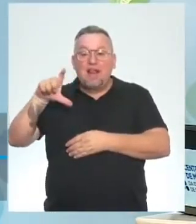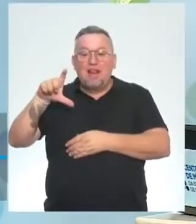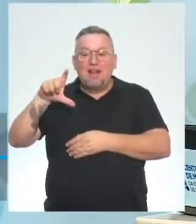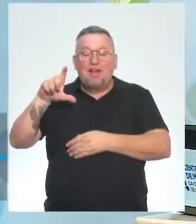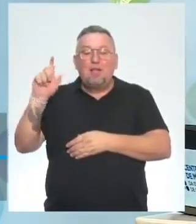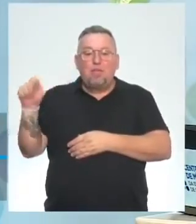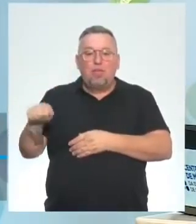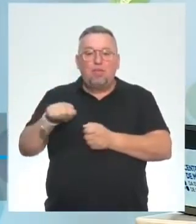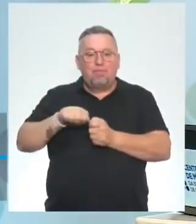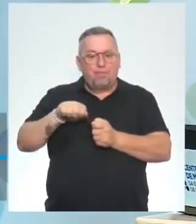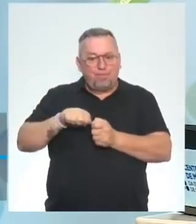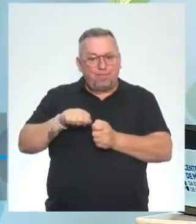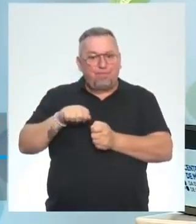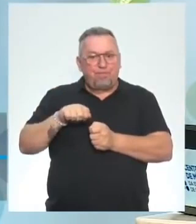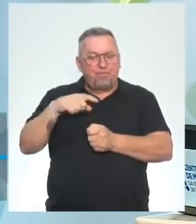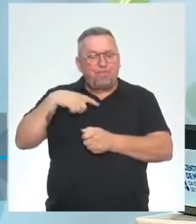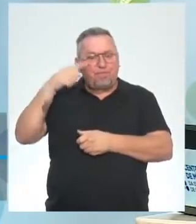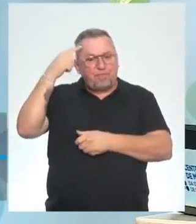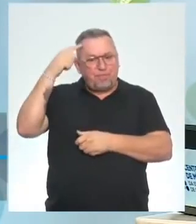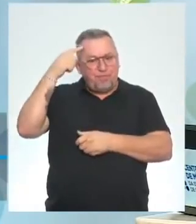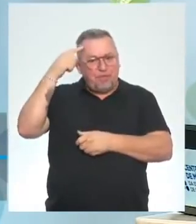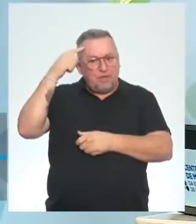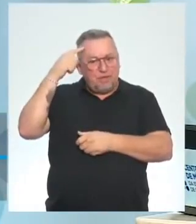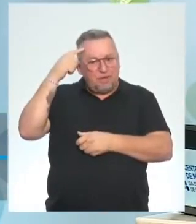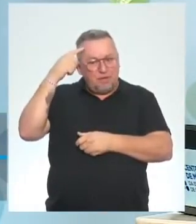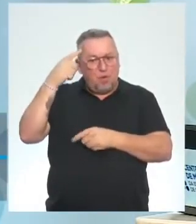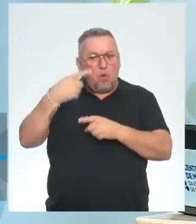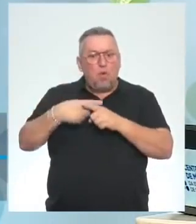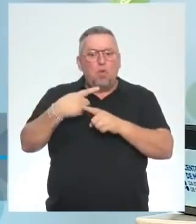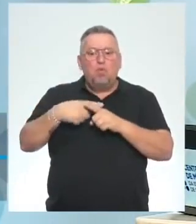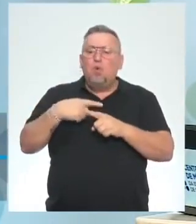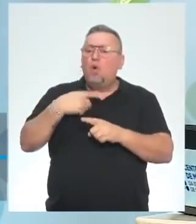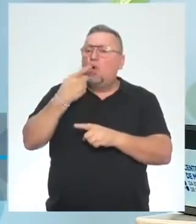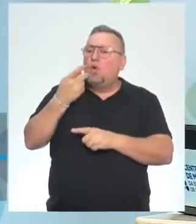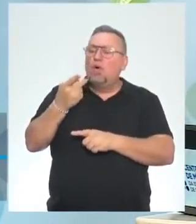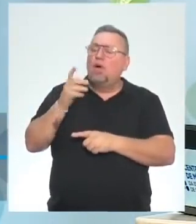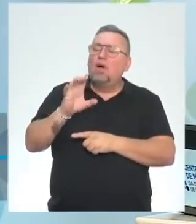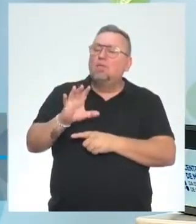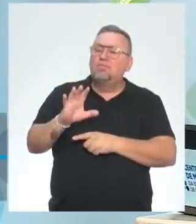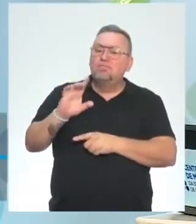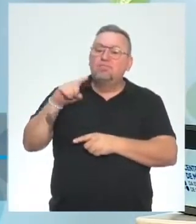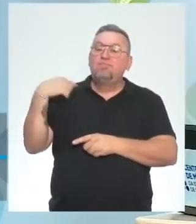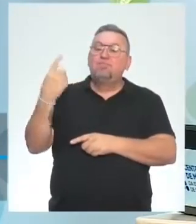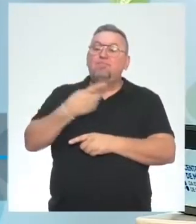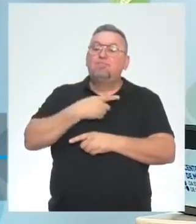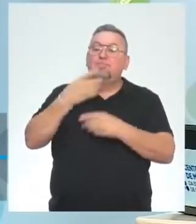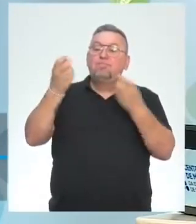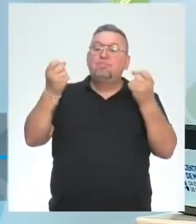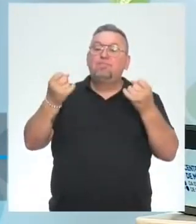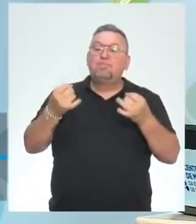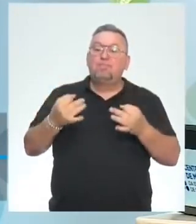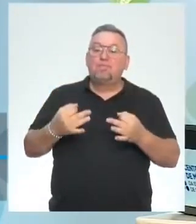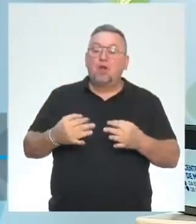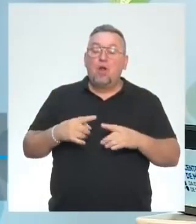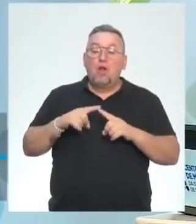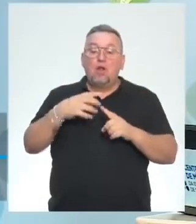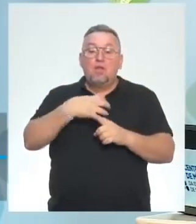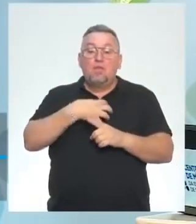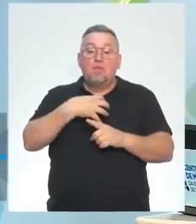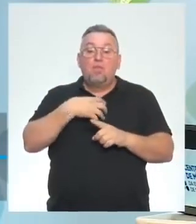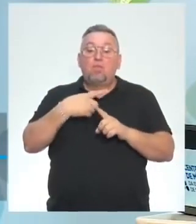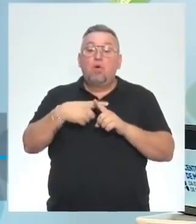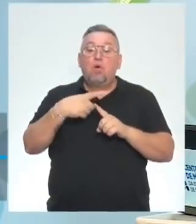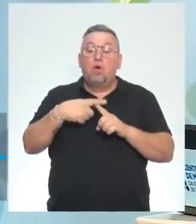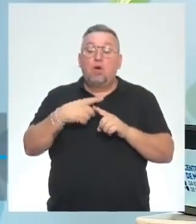ter pensado que aí você sairia. Por que nós falamos isso, né? Nós estamos comentando muito nesse formato porque